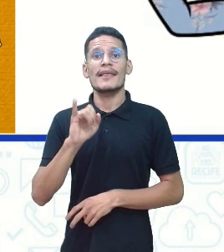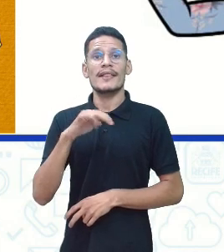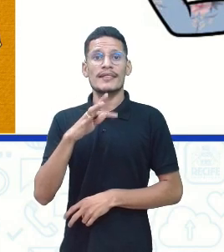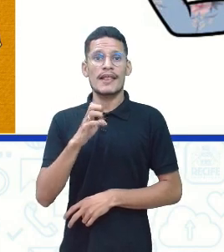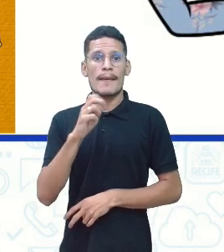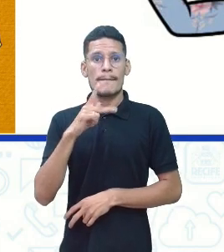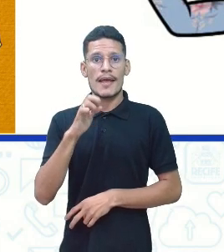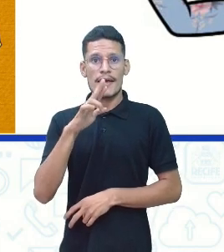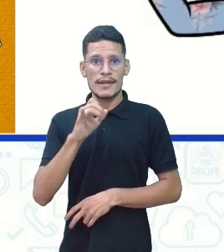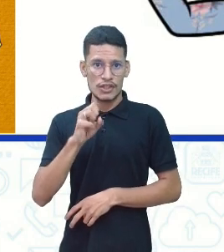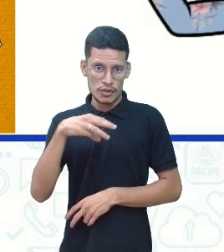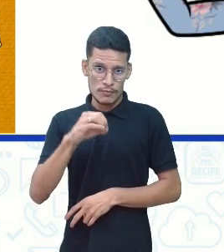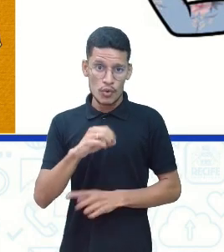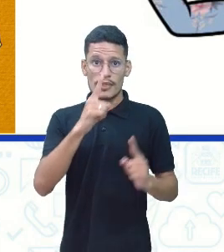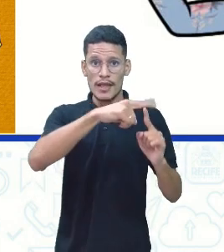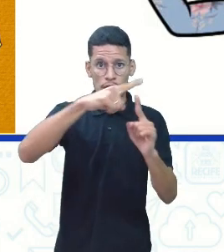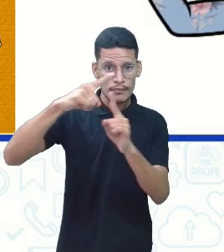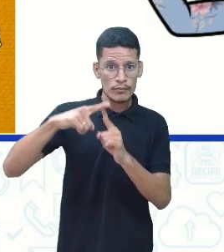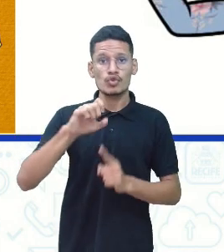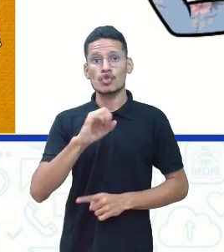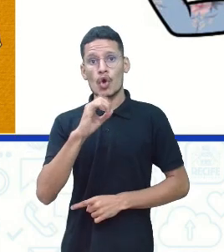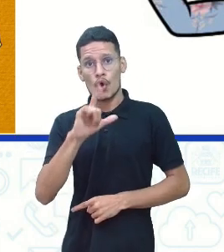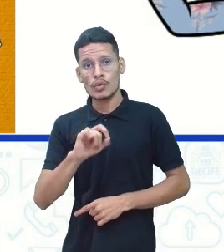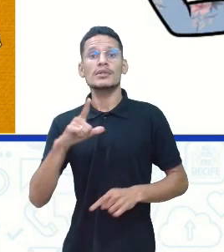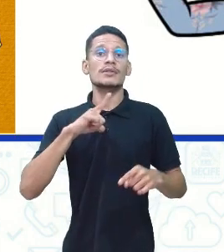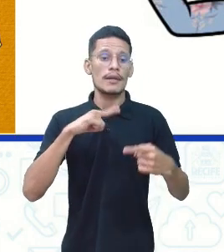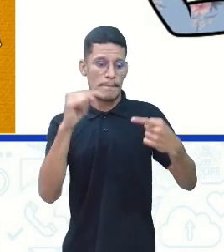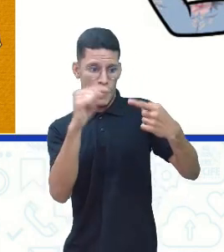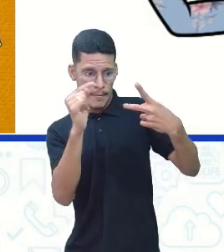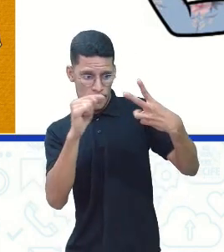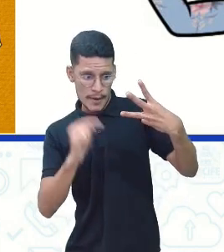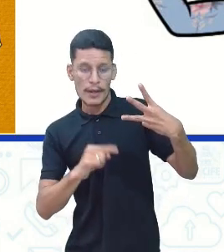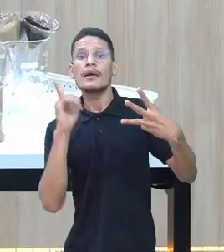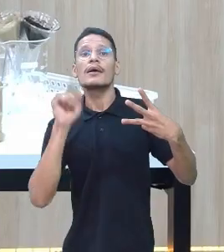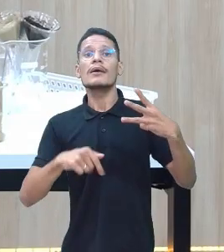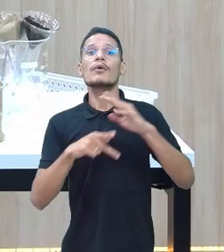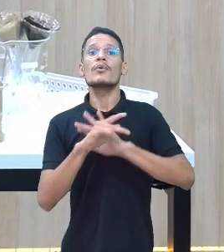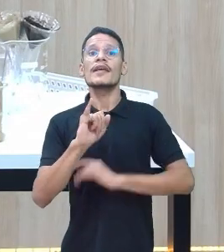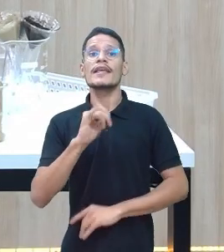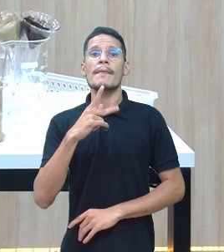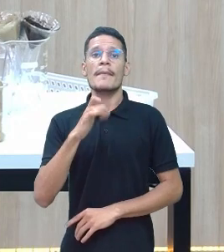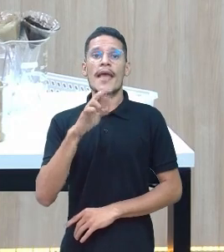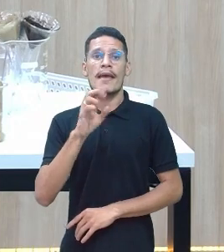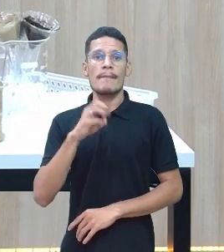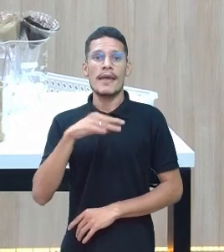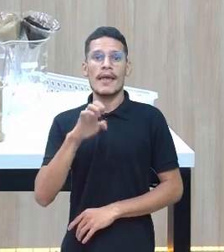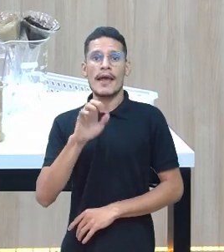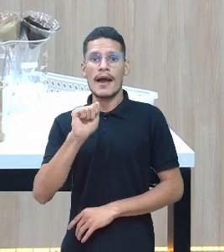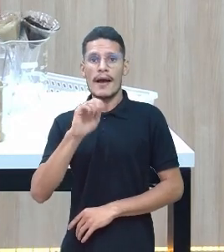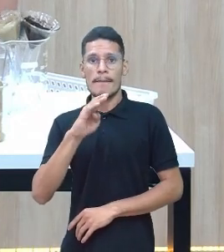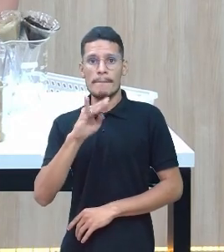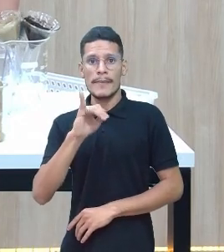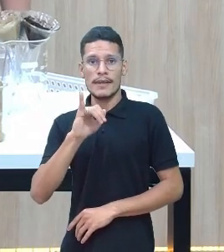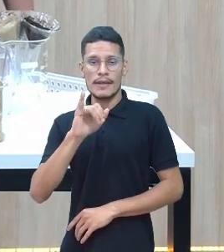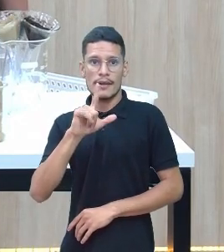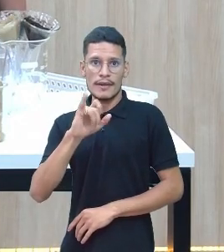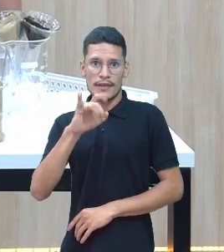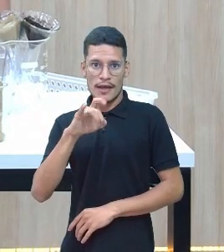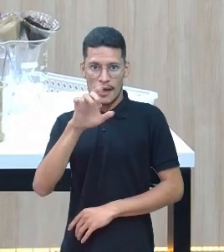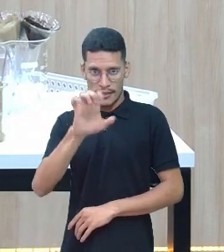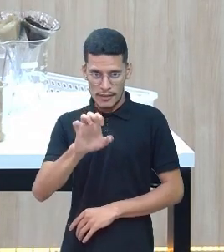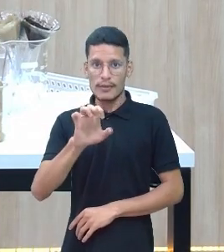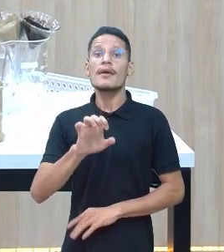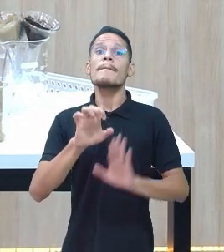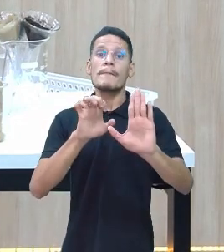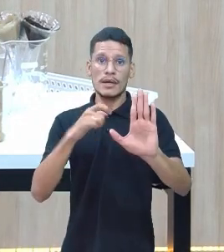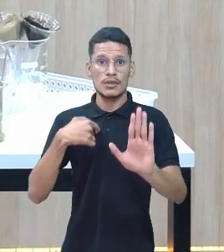solo e vimos aí nesses 3 tipos principais a permeabilidade. Muito legal. Mas eu tenho um pedido